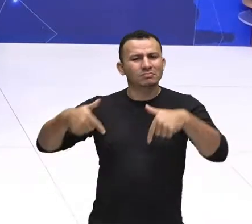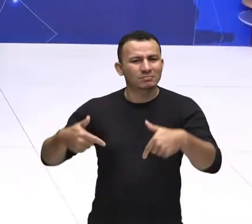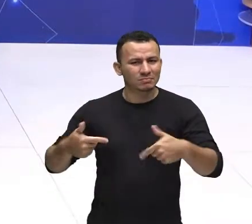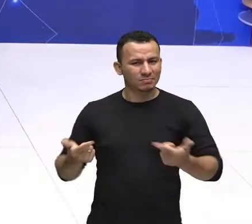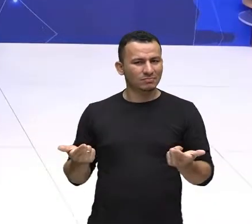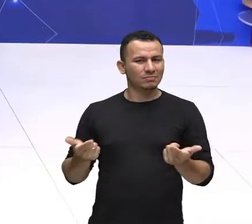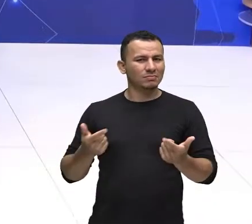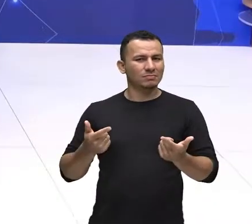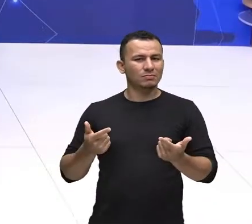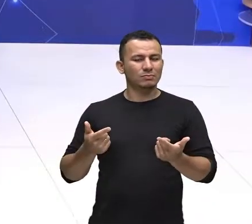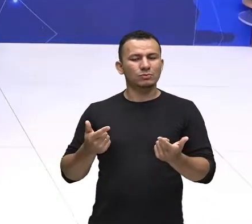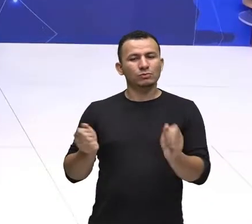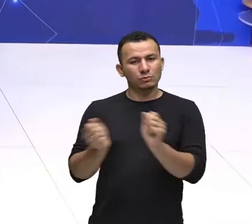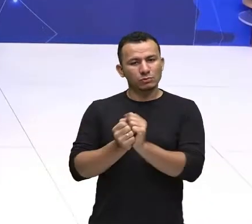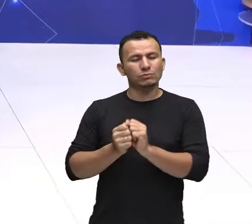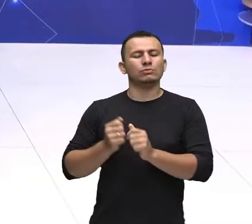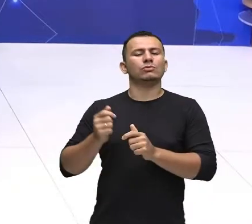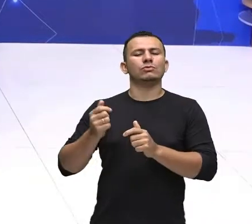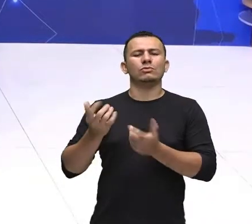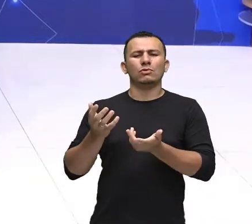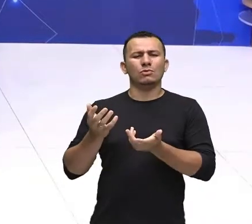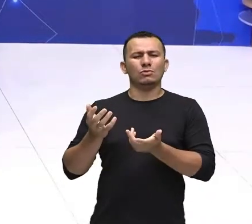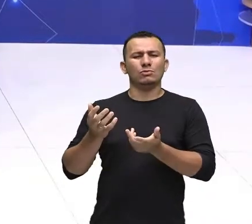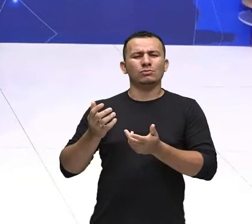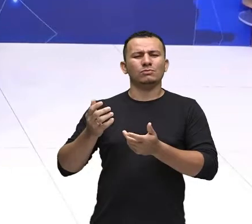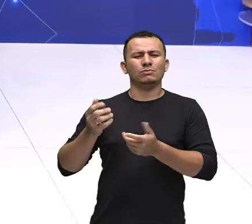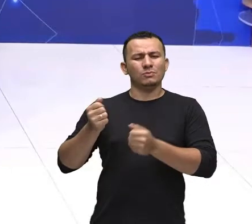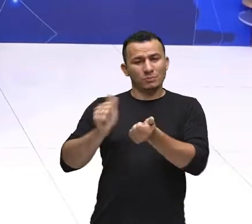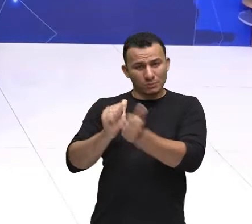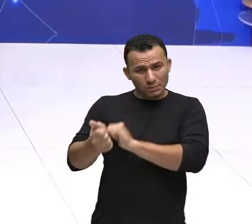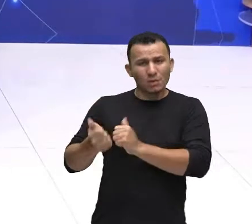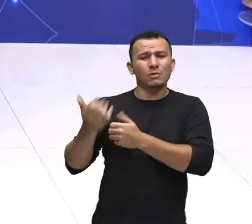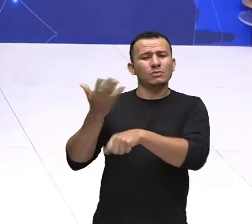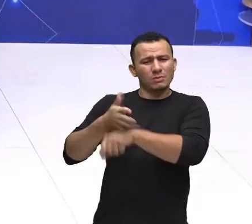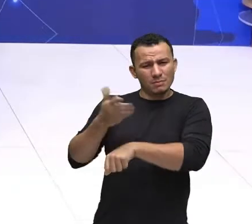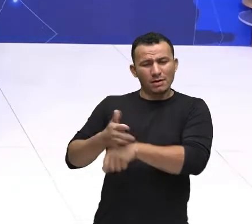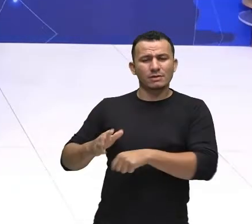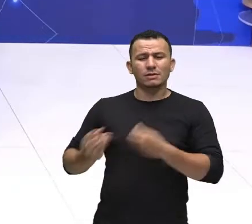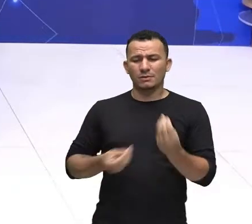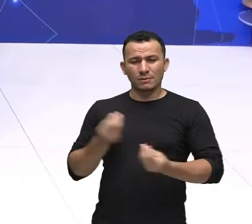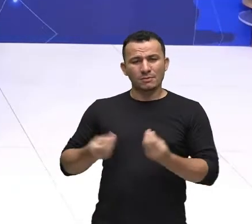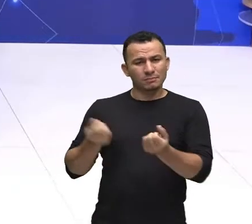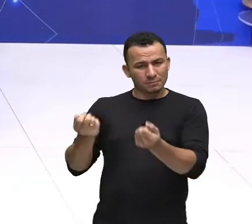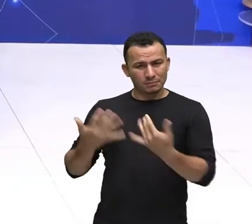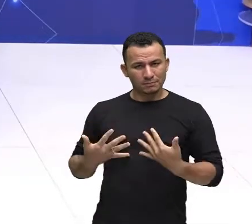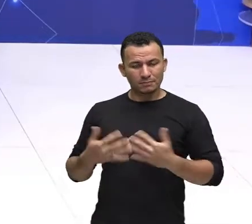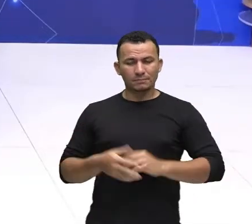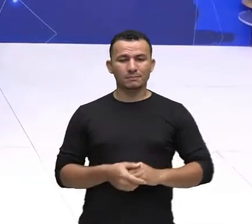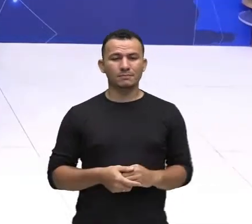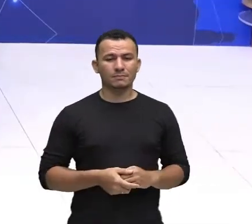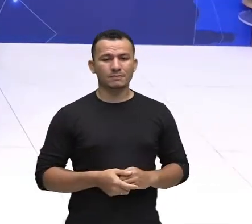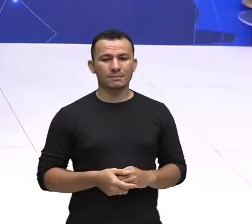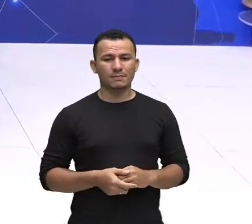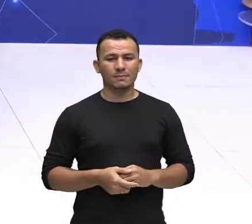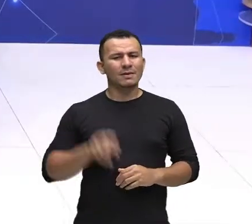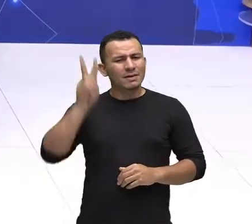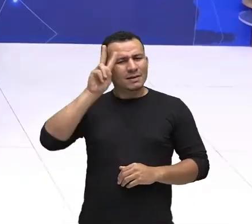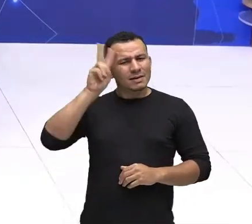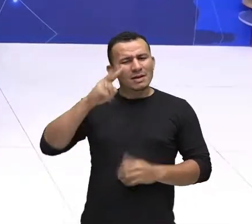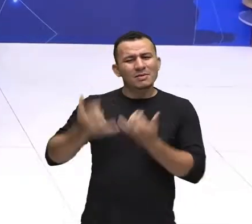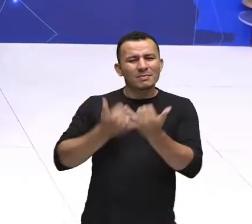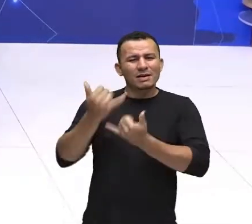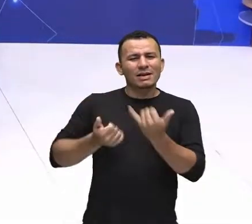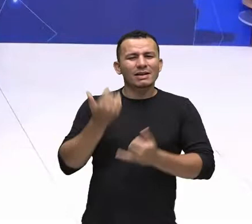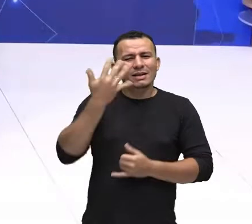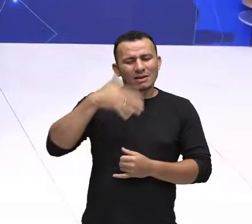algo através das atividades físicas. Como é que tu considera? Não sei se você lembra, professor, das nossas brincadeiras de infância, das brincadeiras